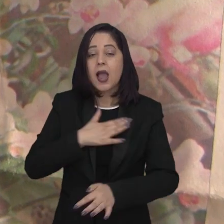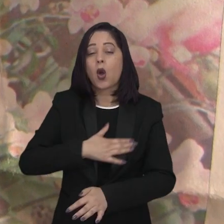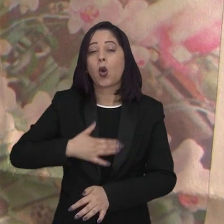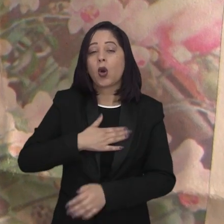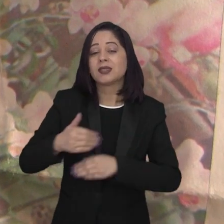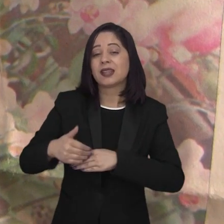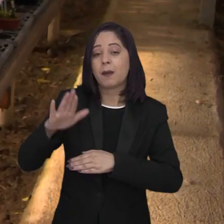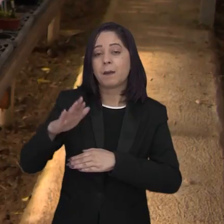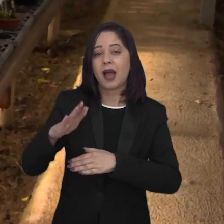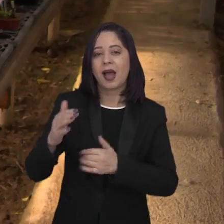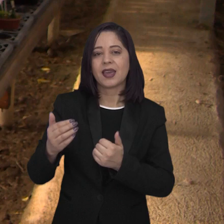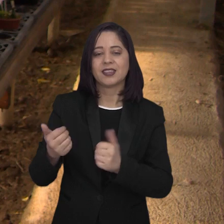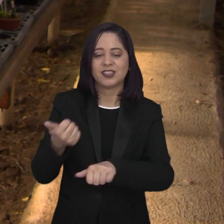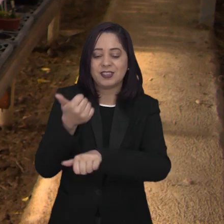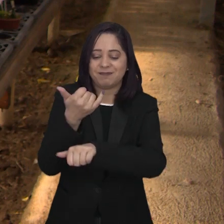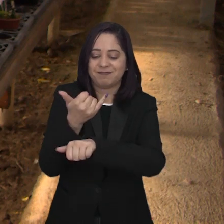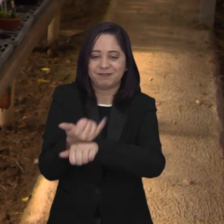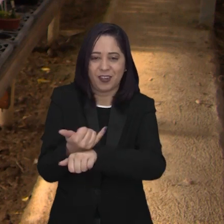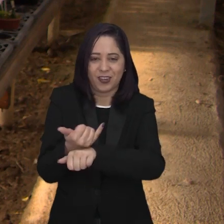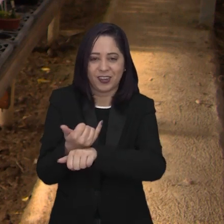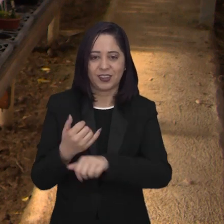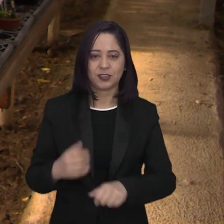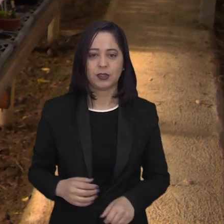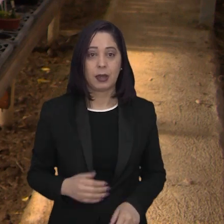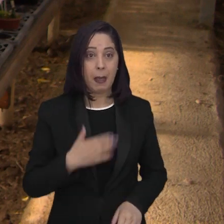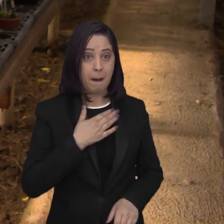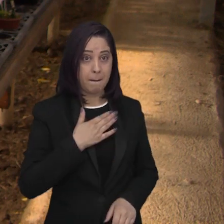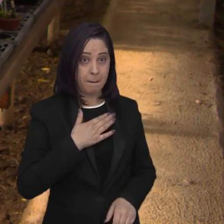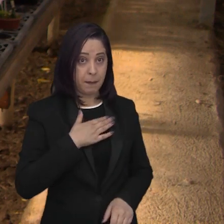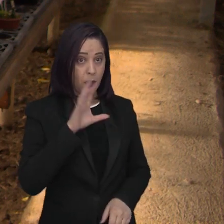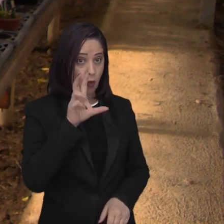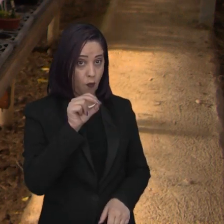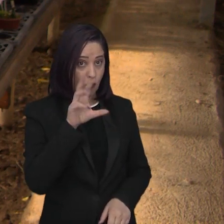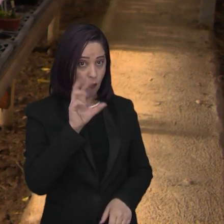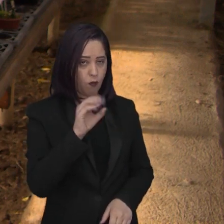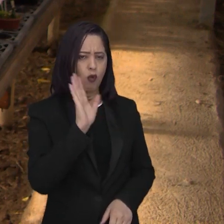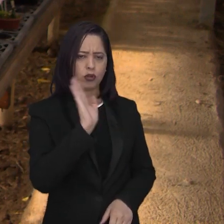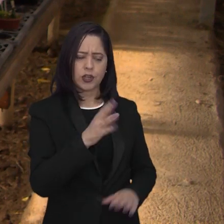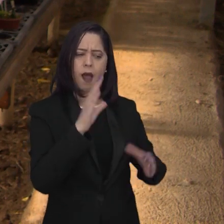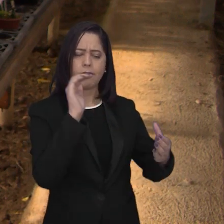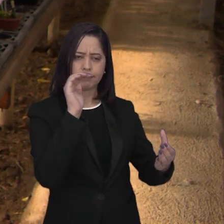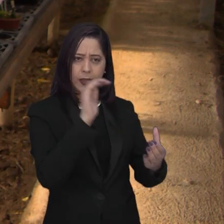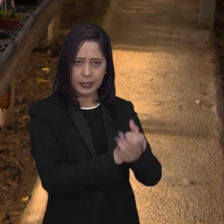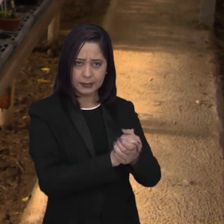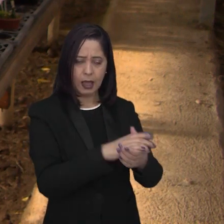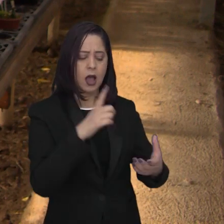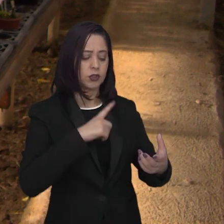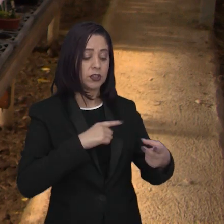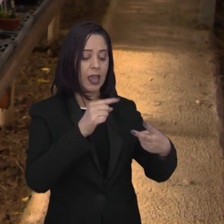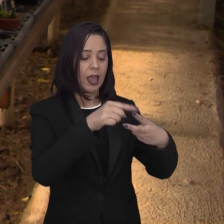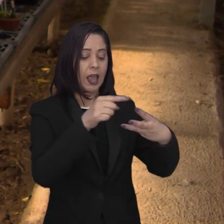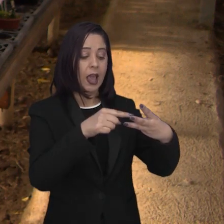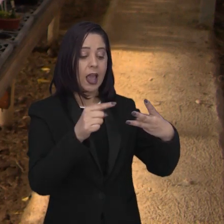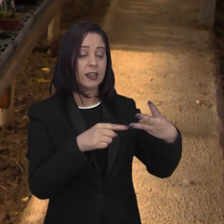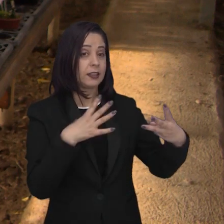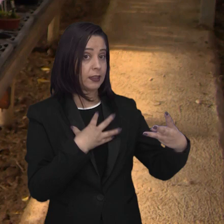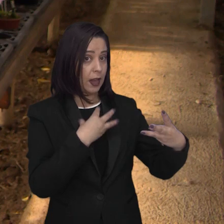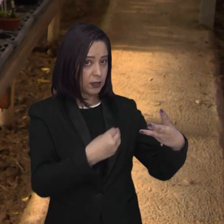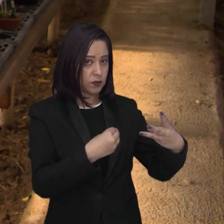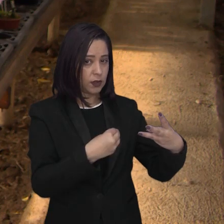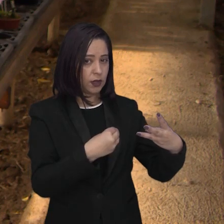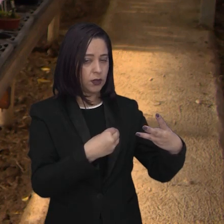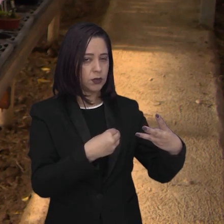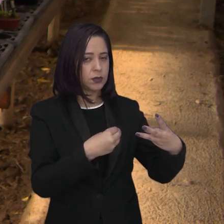nas orquídeas. Meu avô já era casado, tinha 3 filhos quando veio aqui para o Brasil. Eles